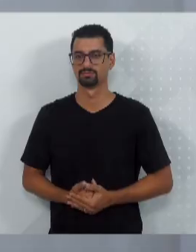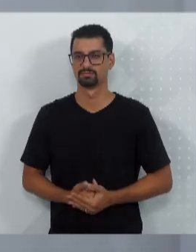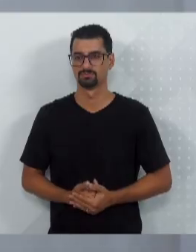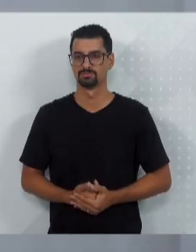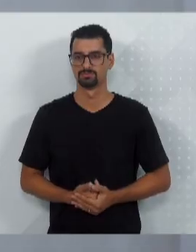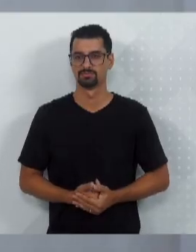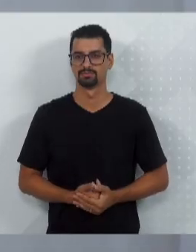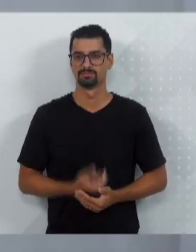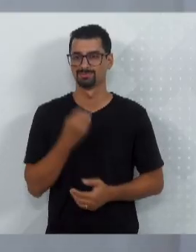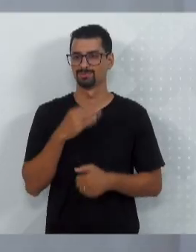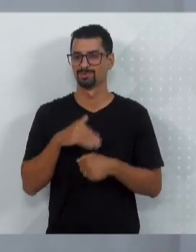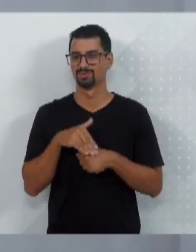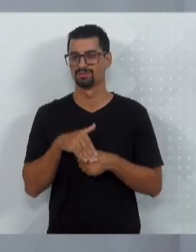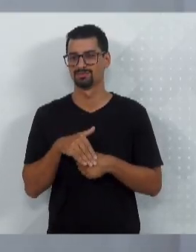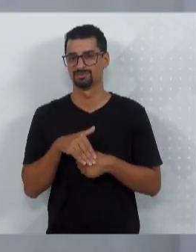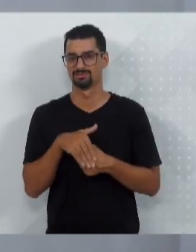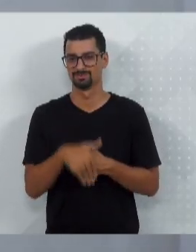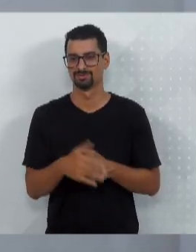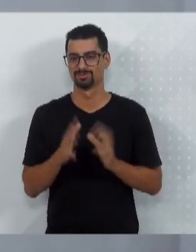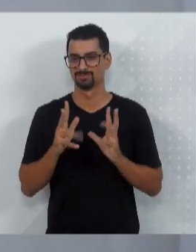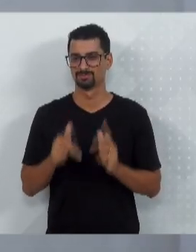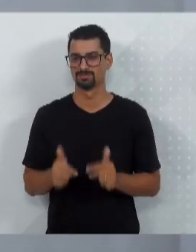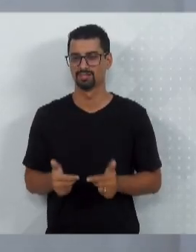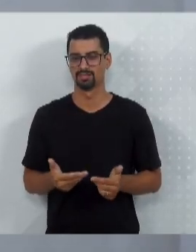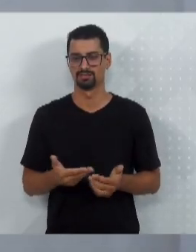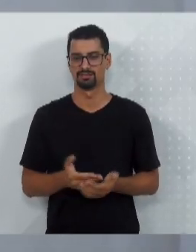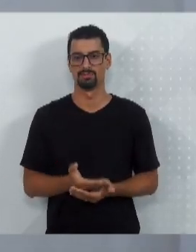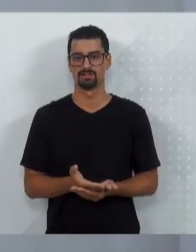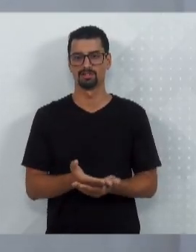Bom, boa noite a todos.